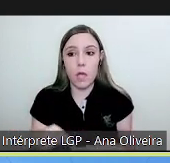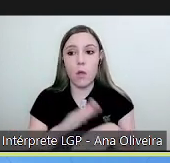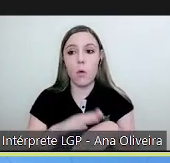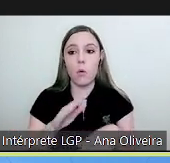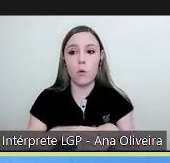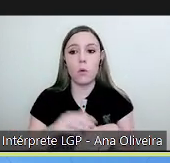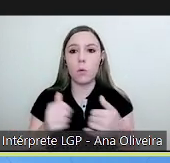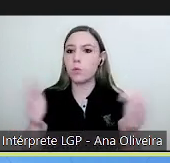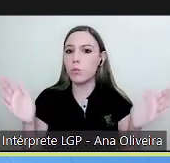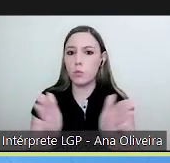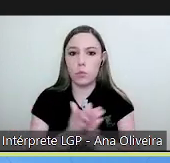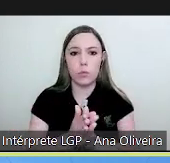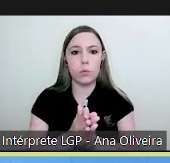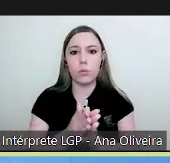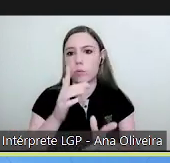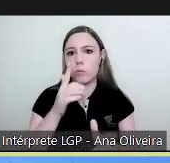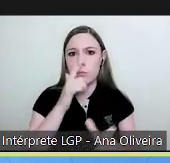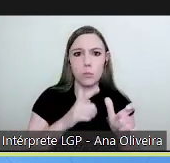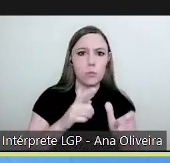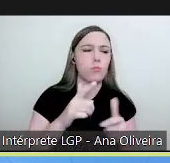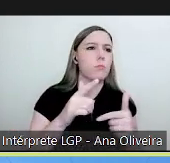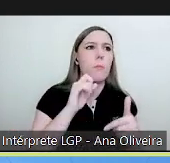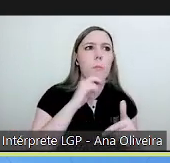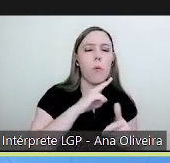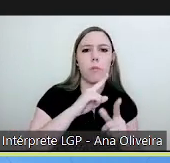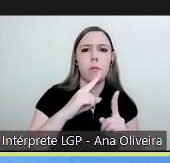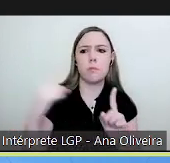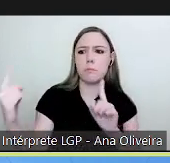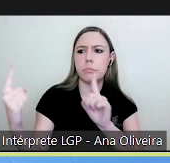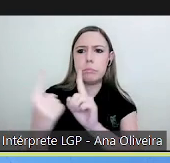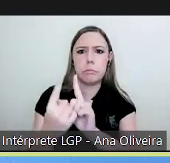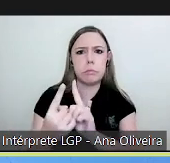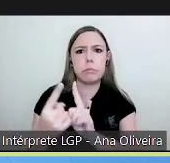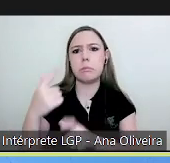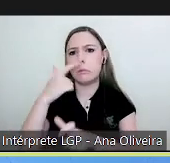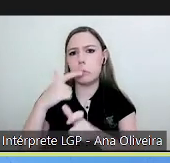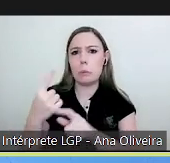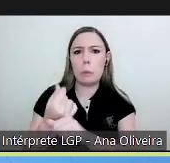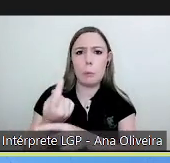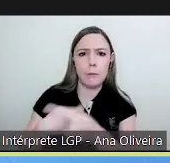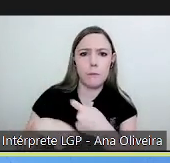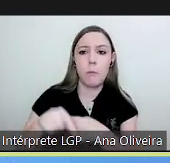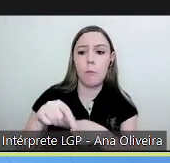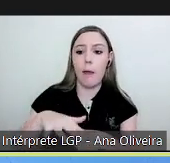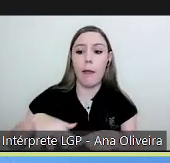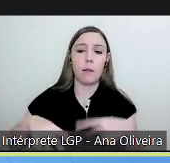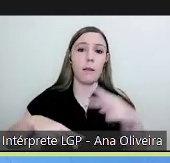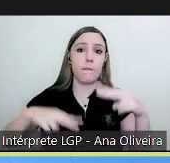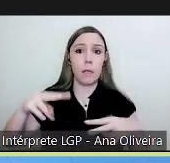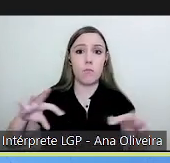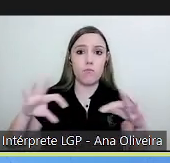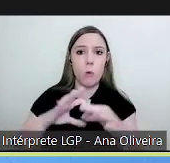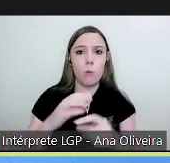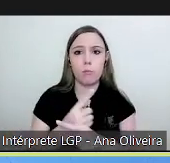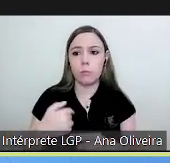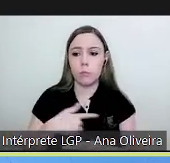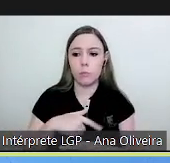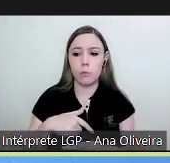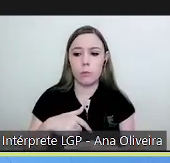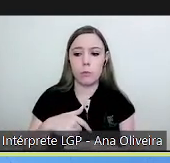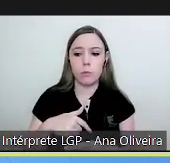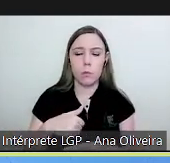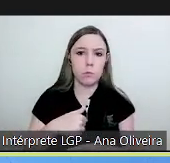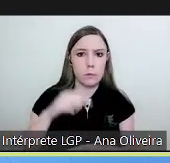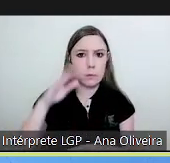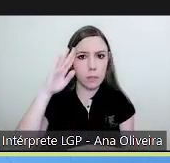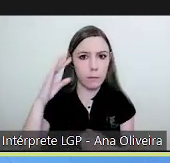os stakeholders, sejam clientes, sejam fornecedores, seja o setor financeiro, e como sabemos hoje bem, está bem patente a importância